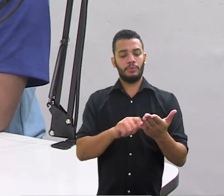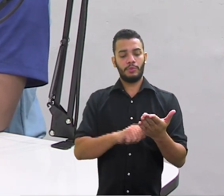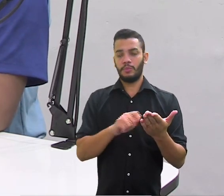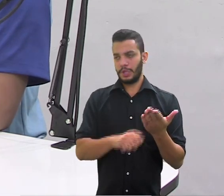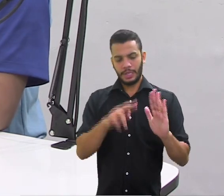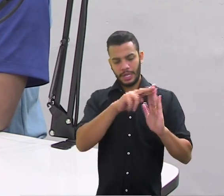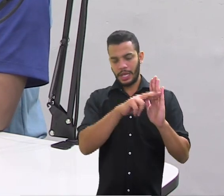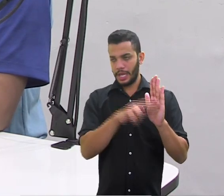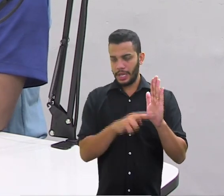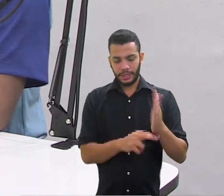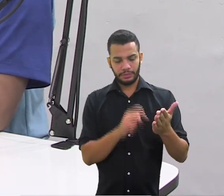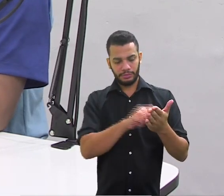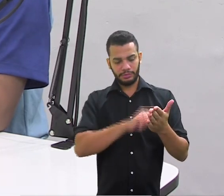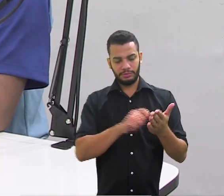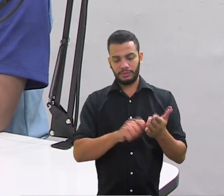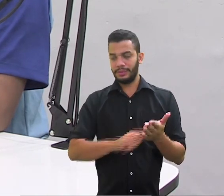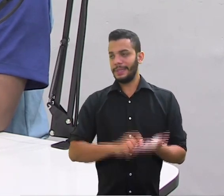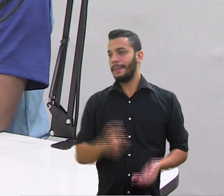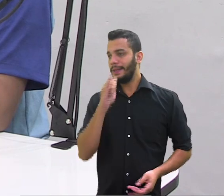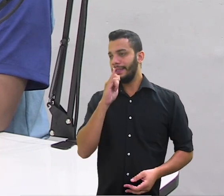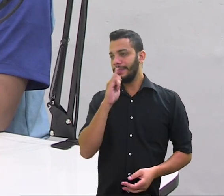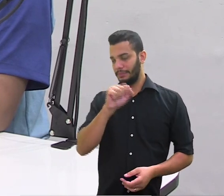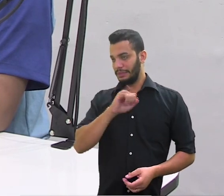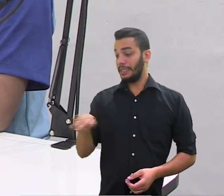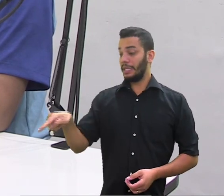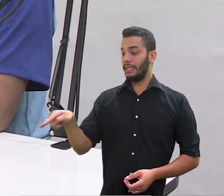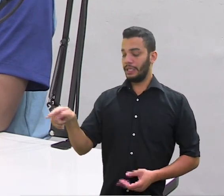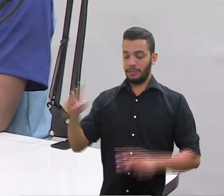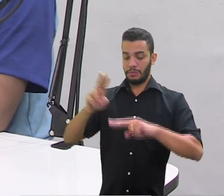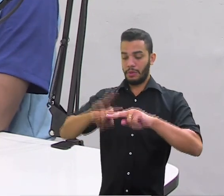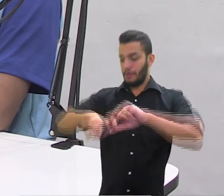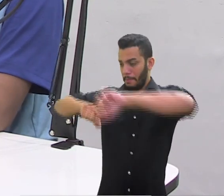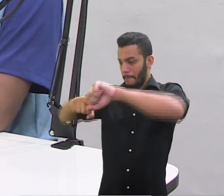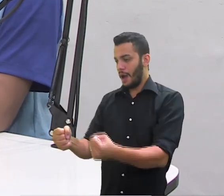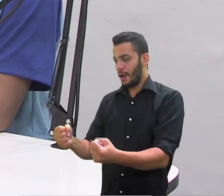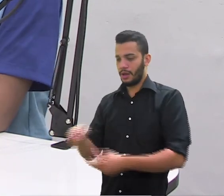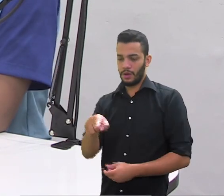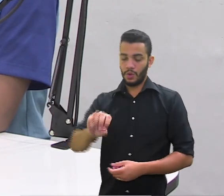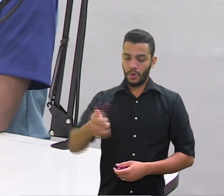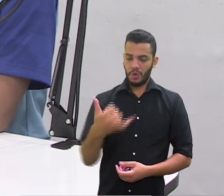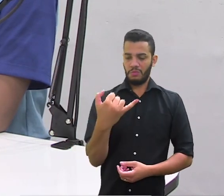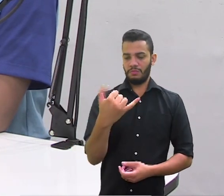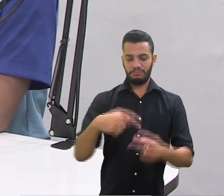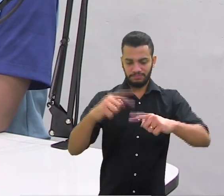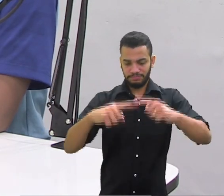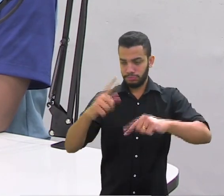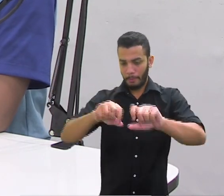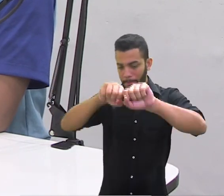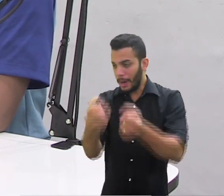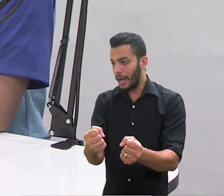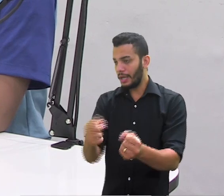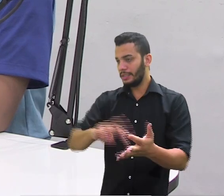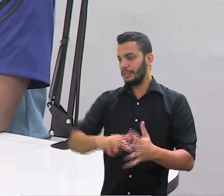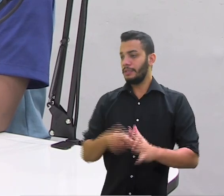danificou qualquer bem material, vou falar de material, ele tem que, ele